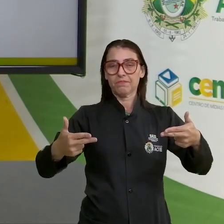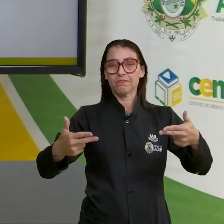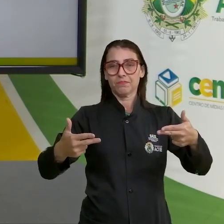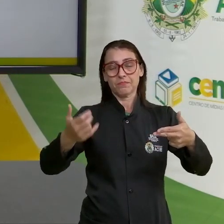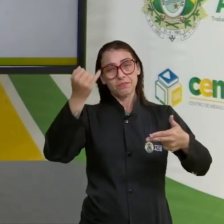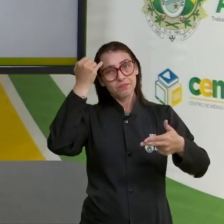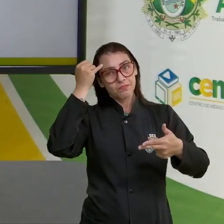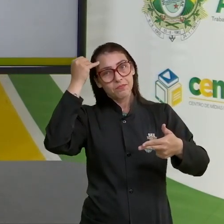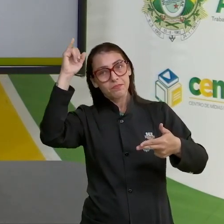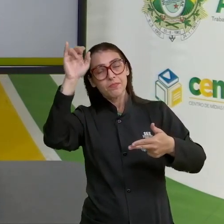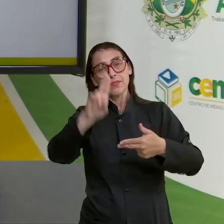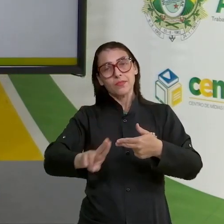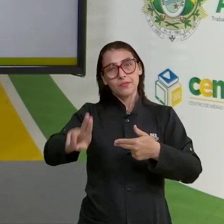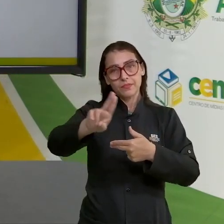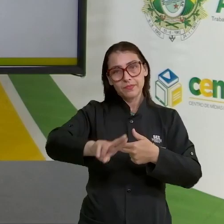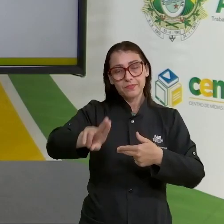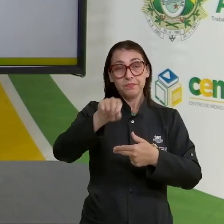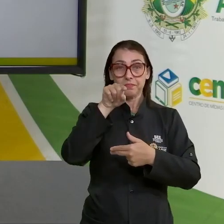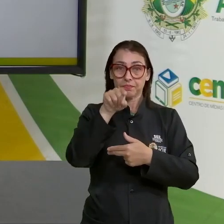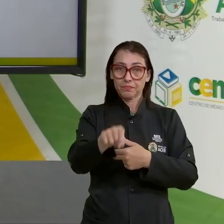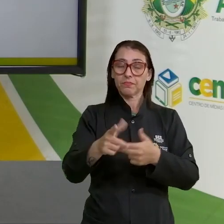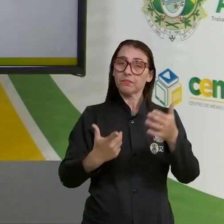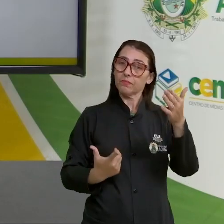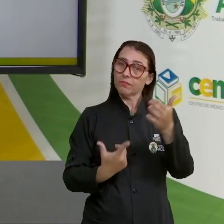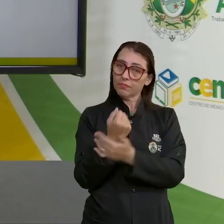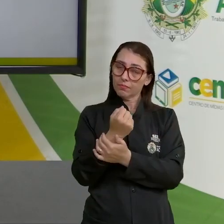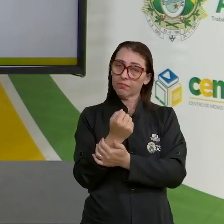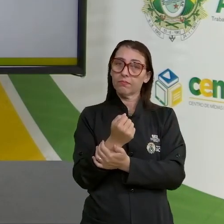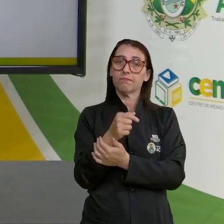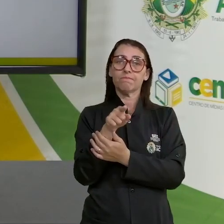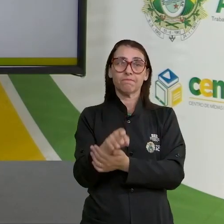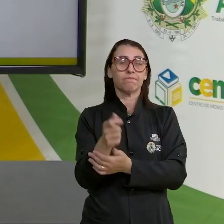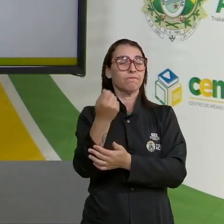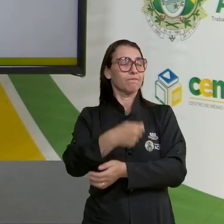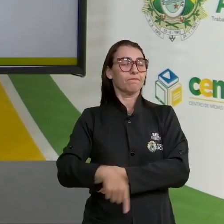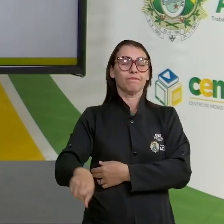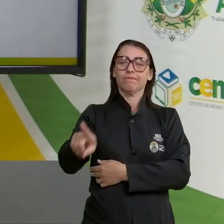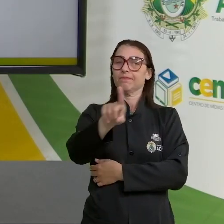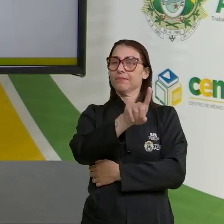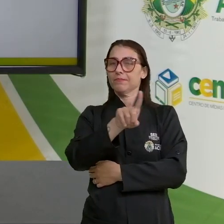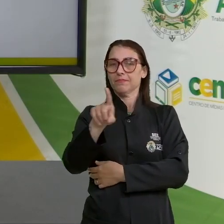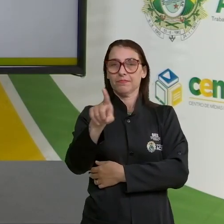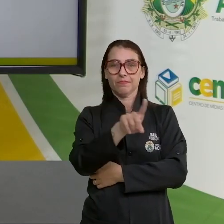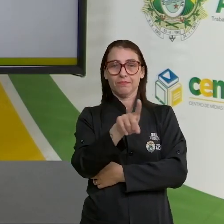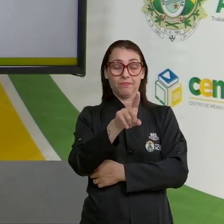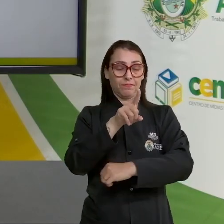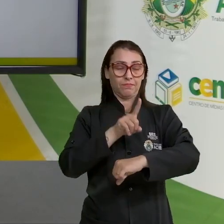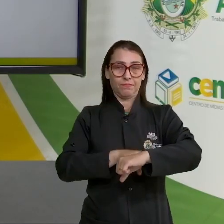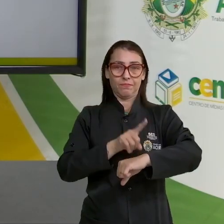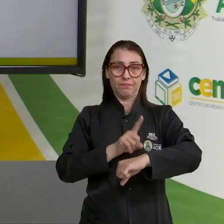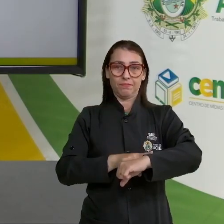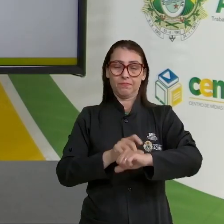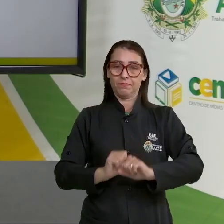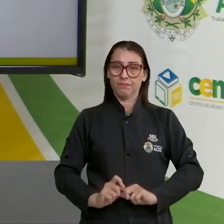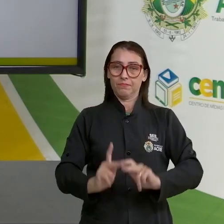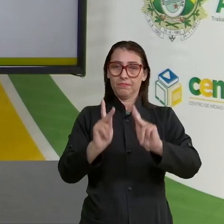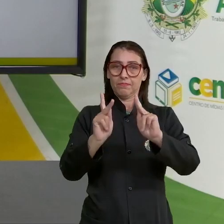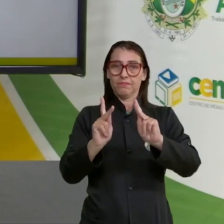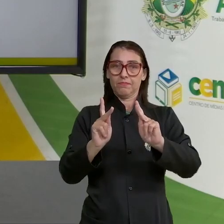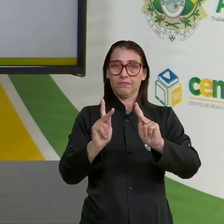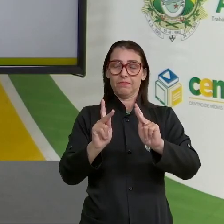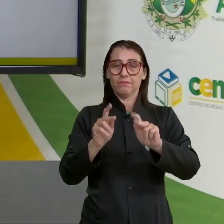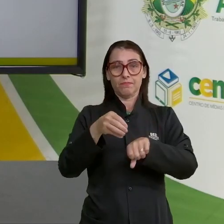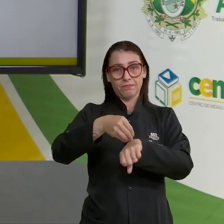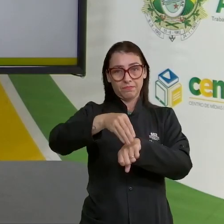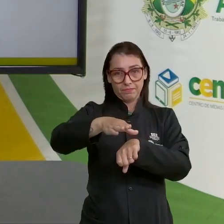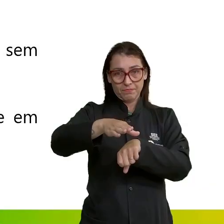a ideia de consumismo. É você comprar aquilo que você não necessita naquele momento. Ok? Ficou a